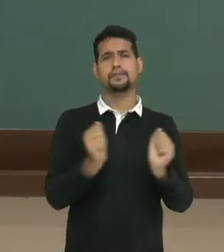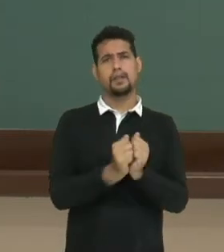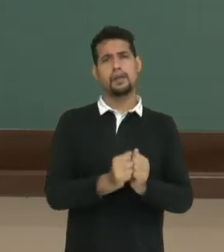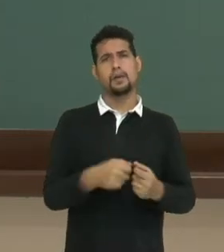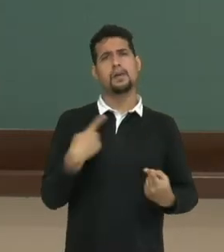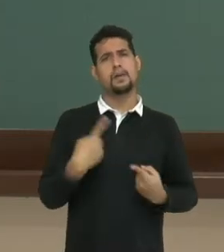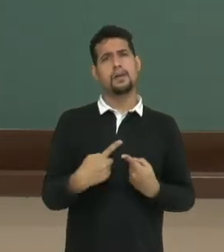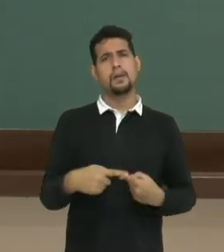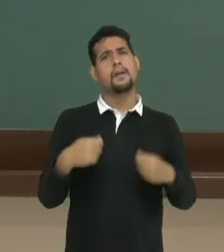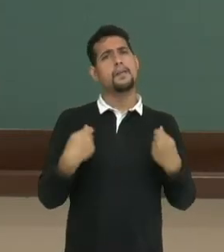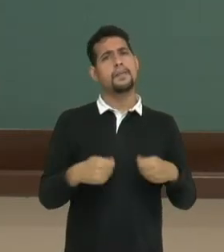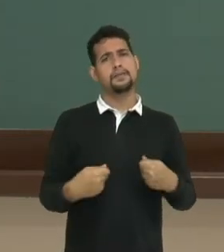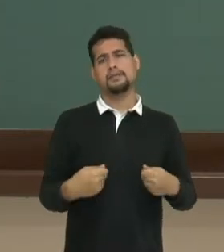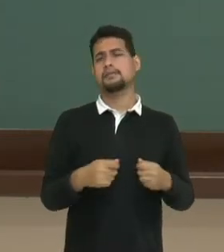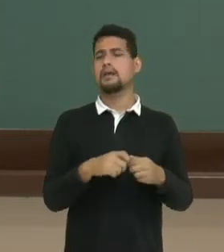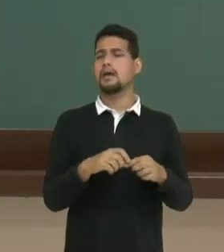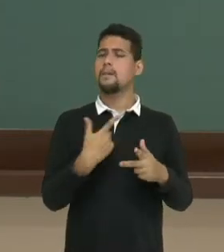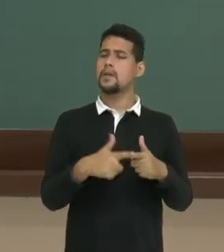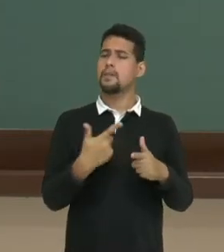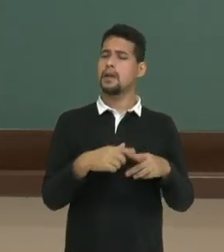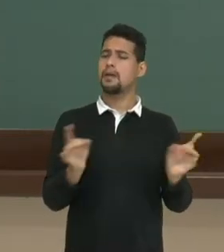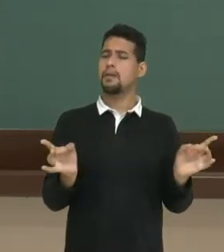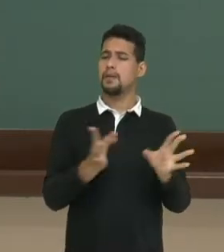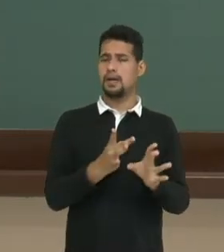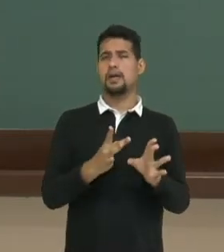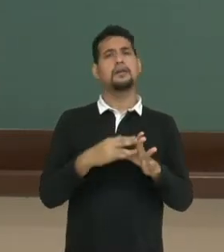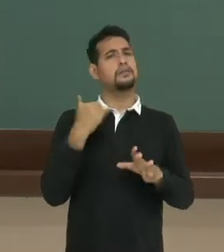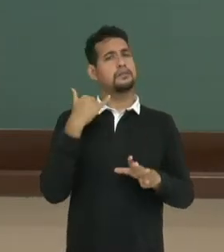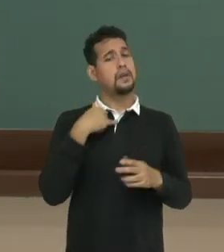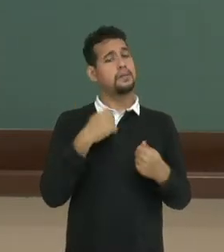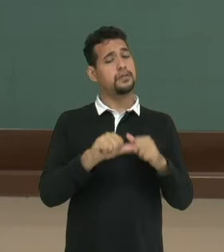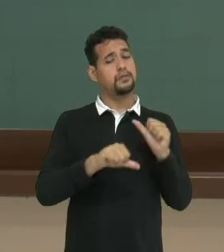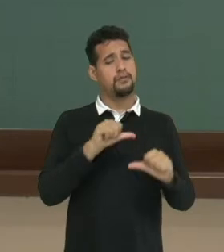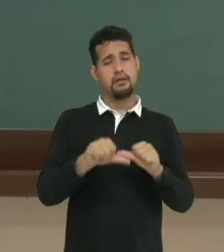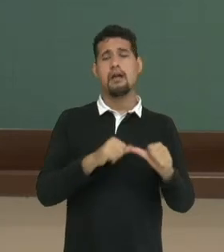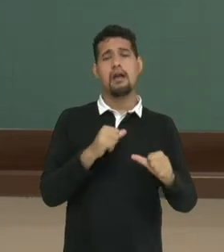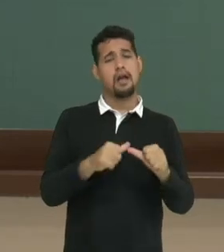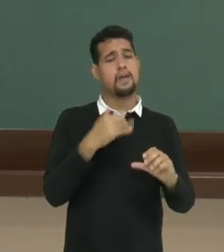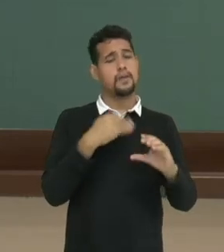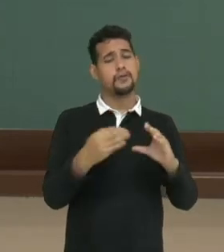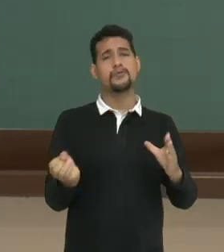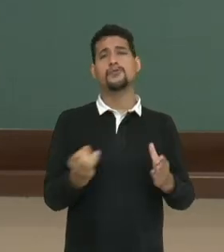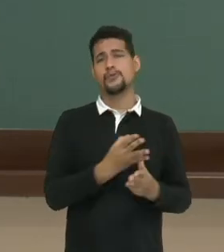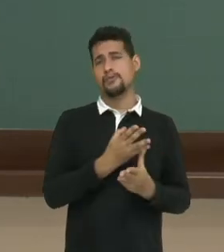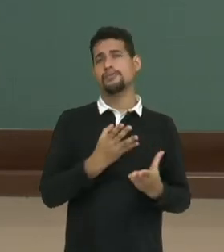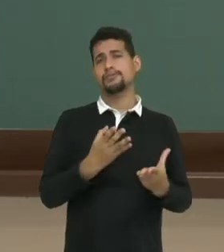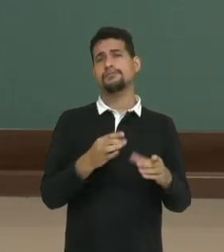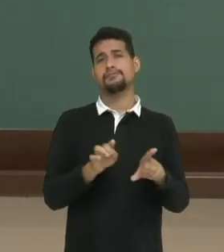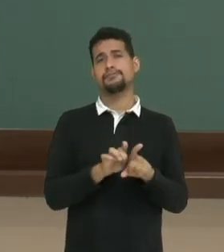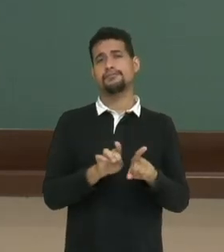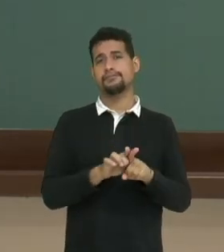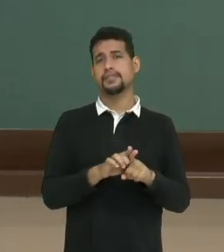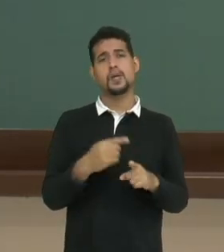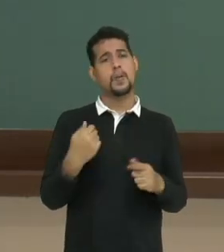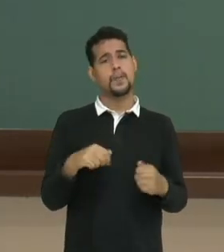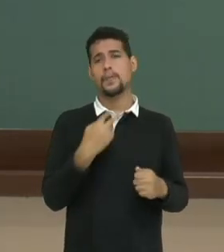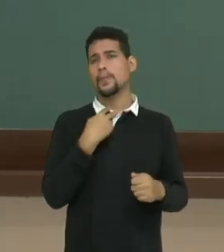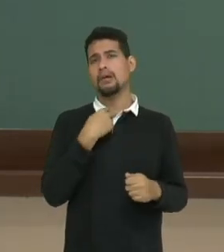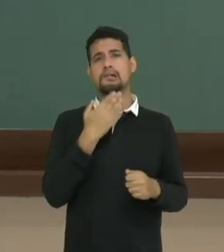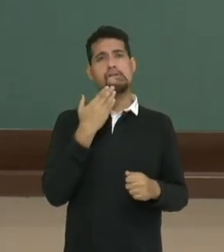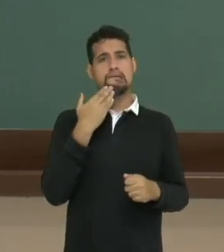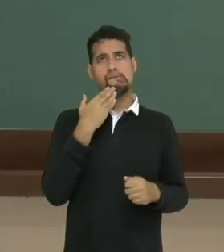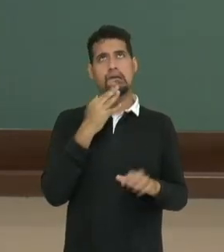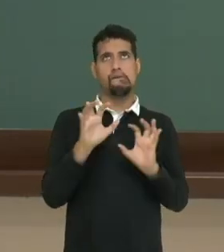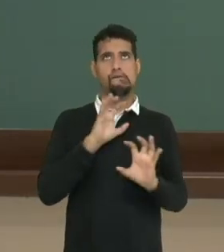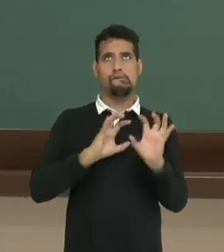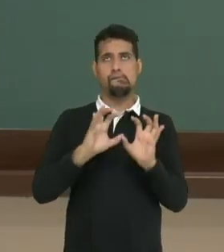precisa que solucione o problema dele, né? Que o celular seja trocado, que eles mandem um novo produto para ele, sem defeito, sem tela